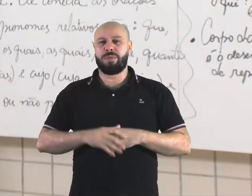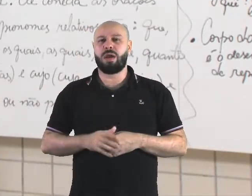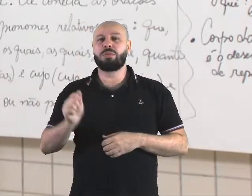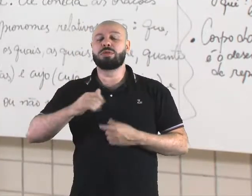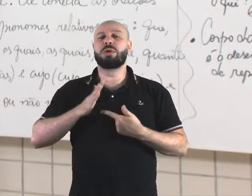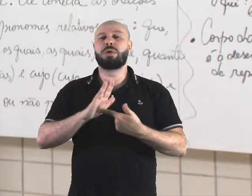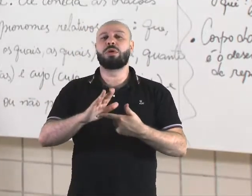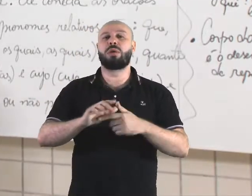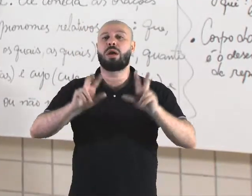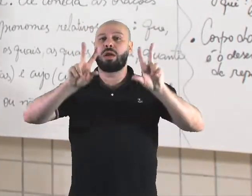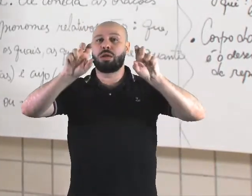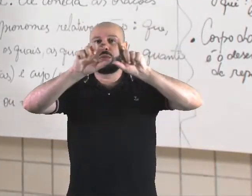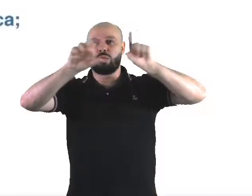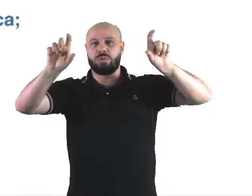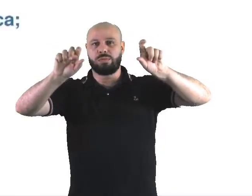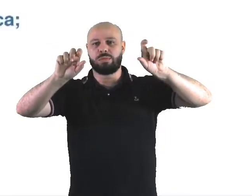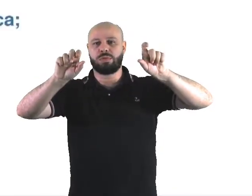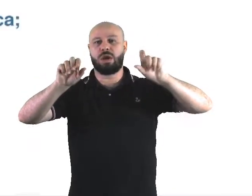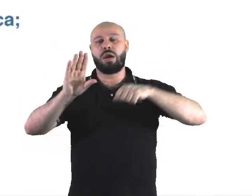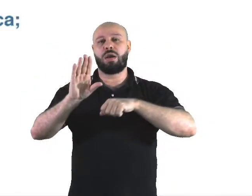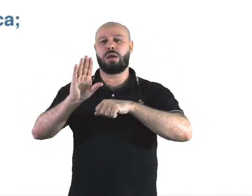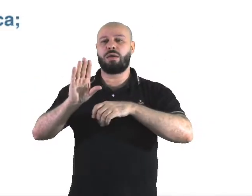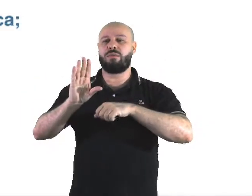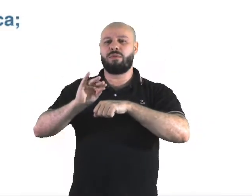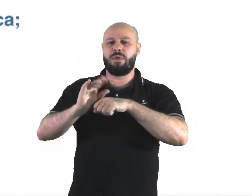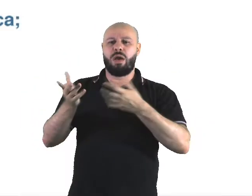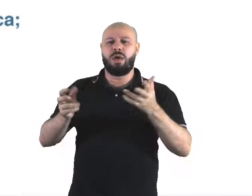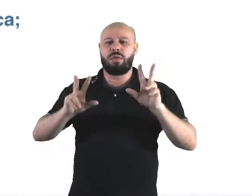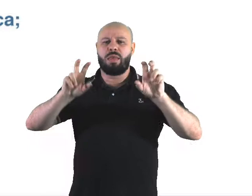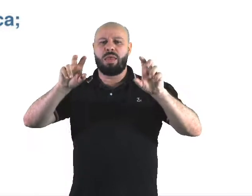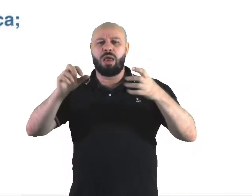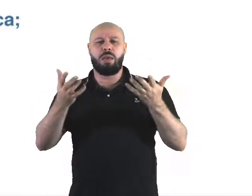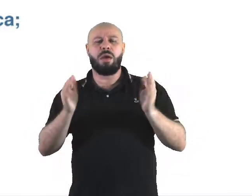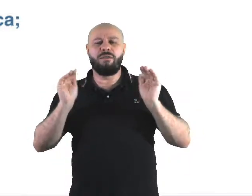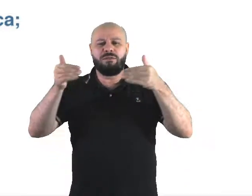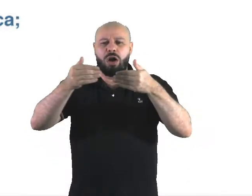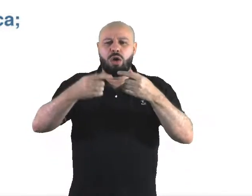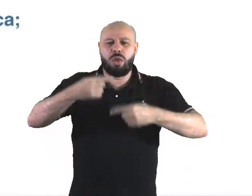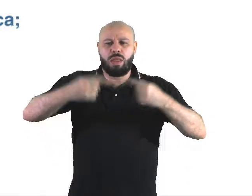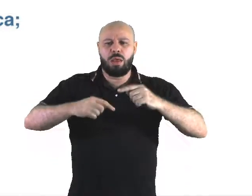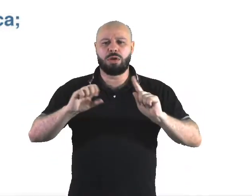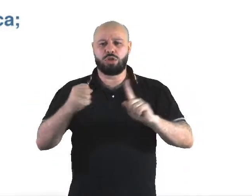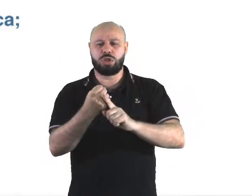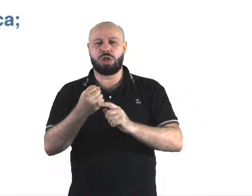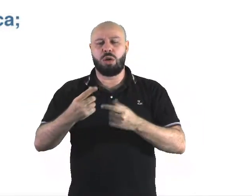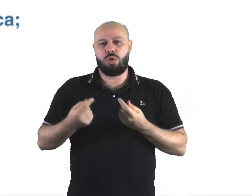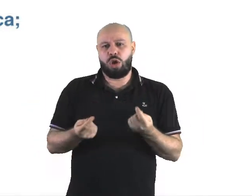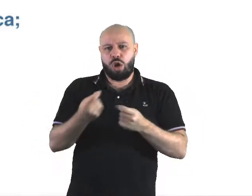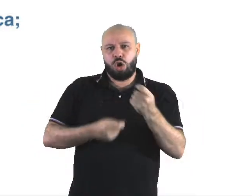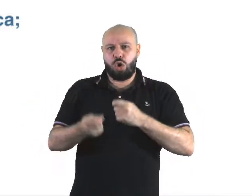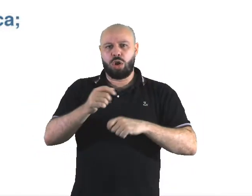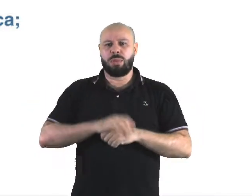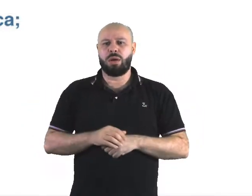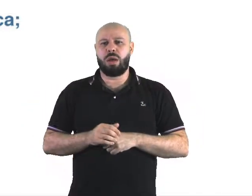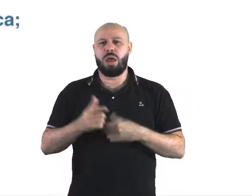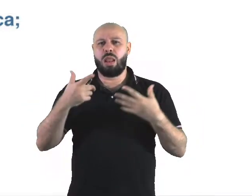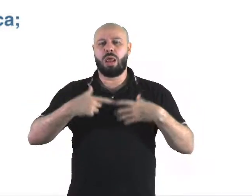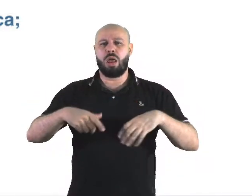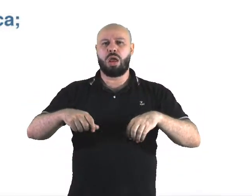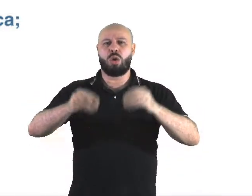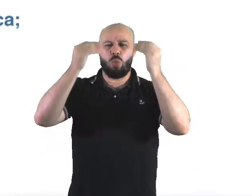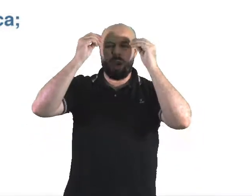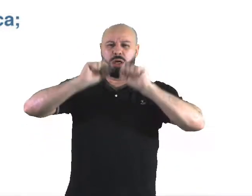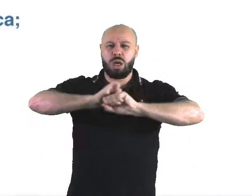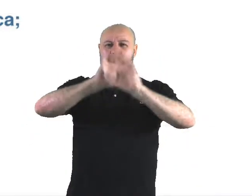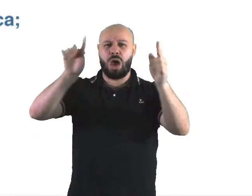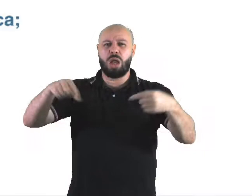apresenta título, foco em temas sociais, políticos, econômicos, a linguagem é simples,